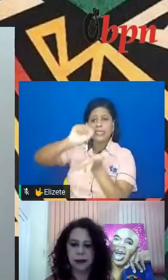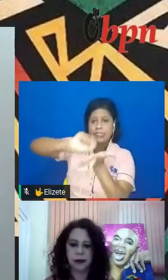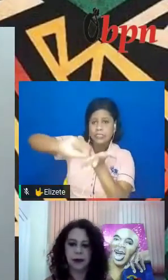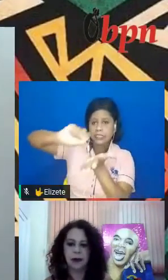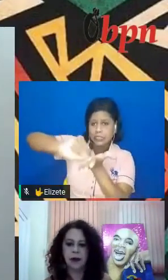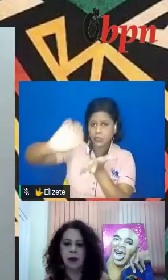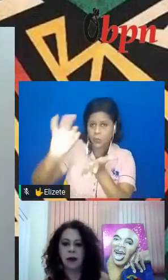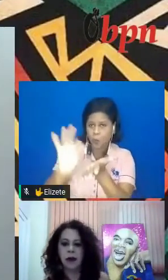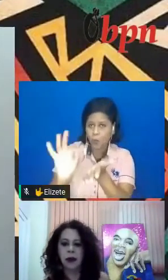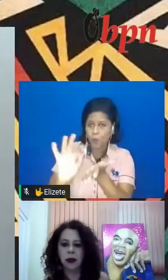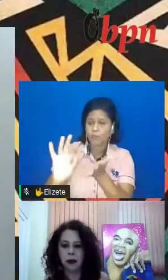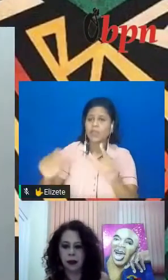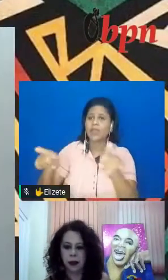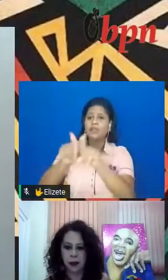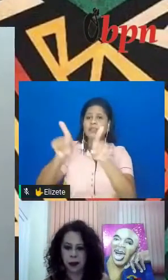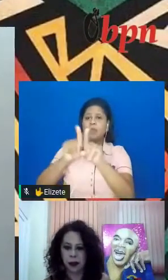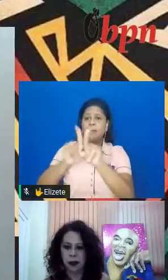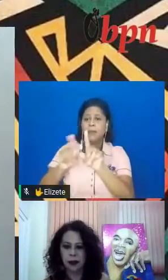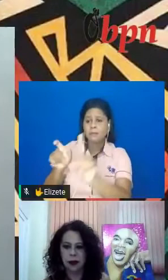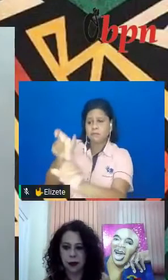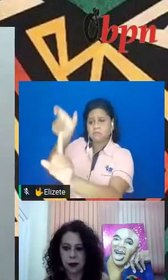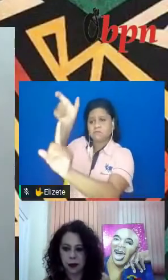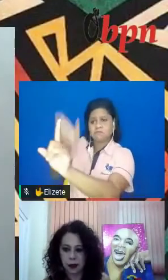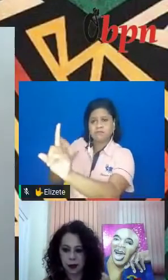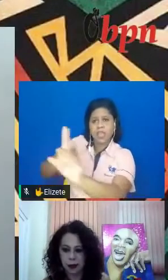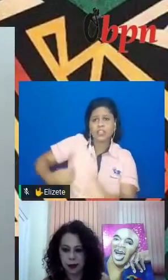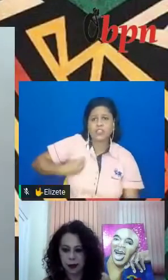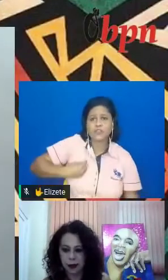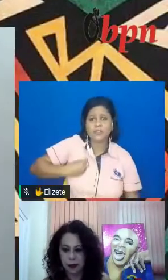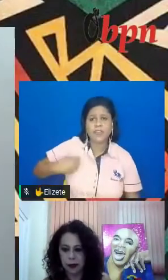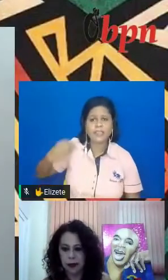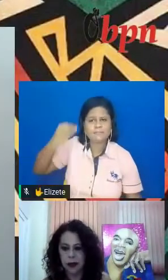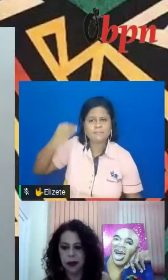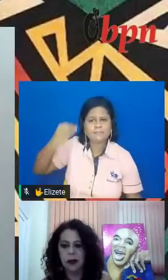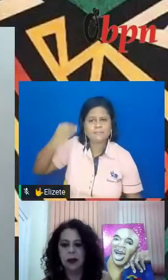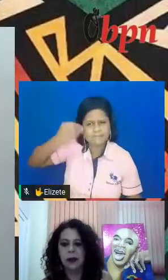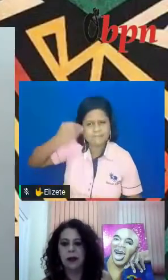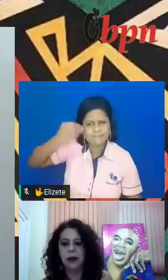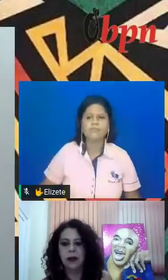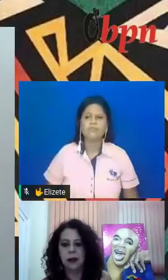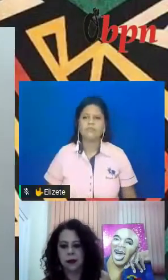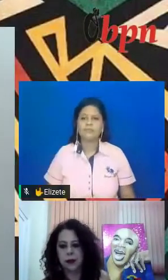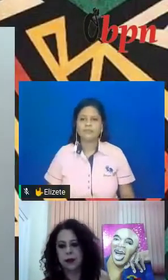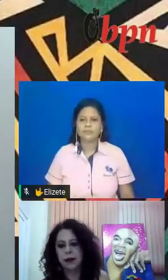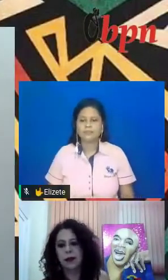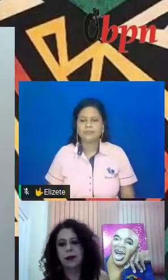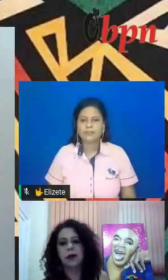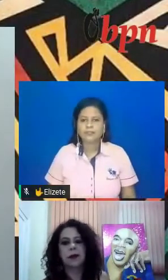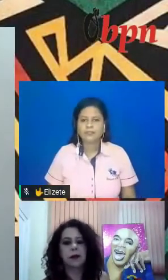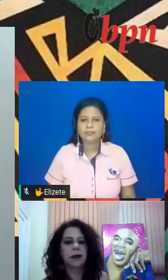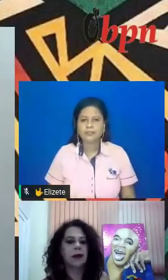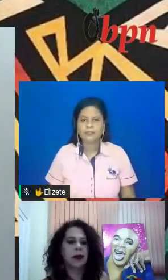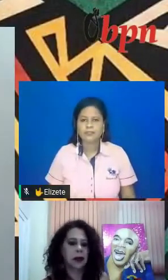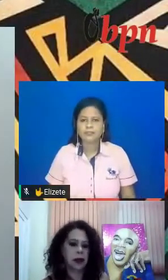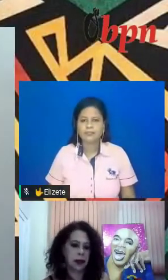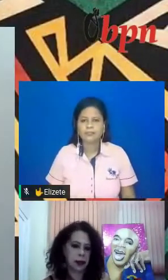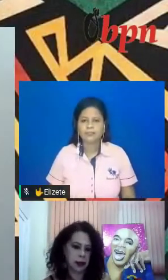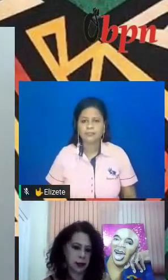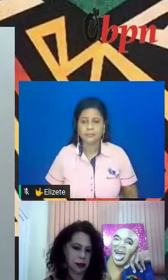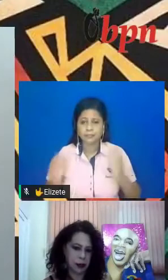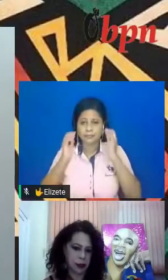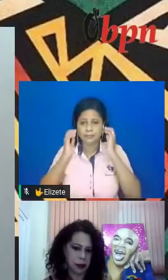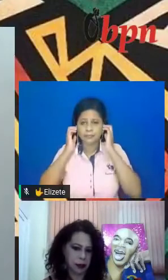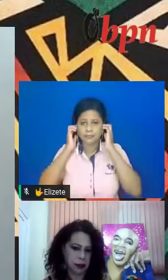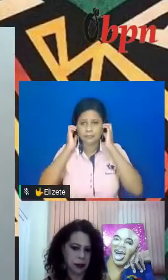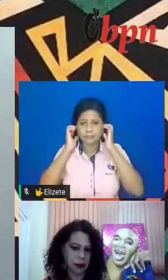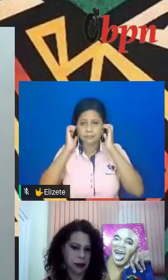de tudo vivido. Ora, quando as mulheres negras, e aí eu vou ampliar também, as mulheres